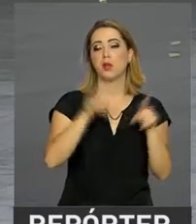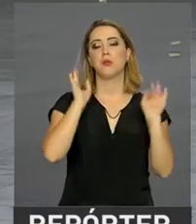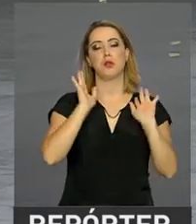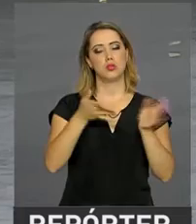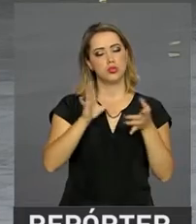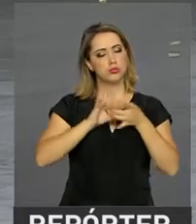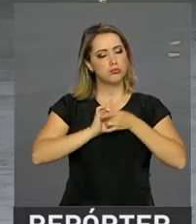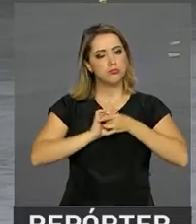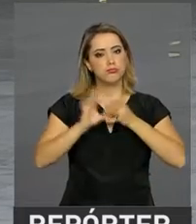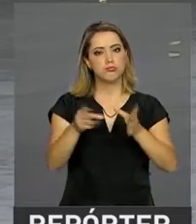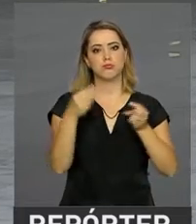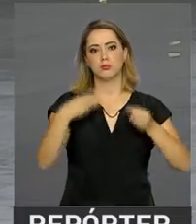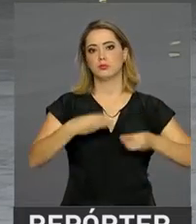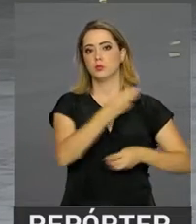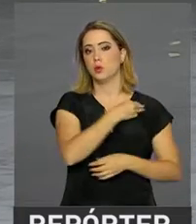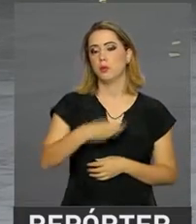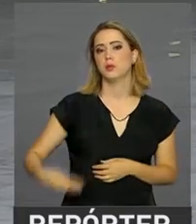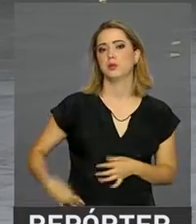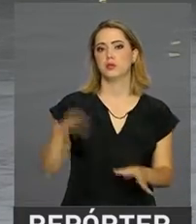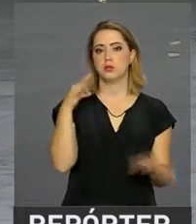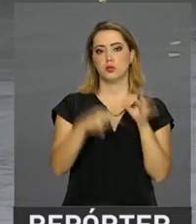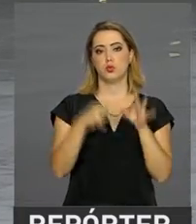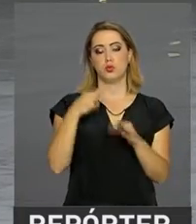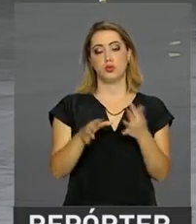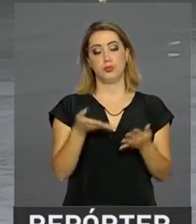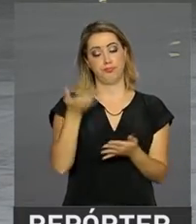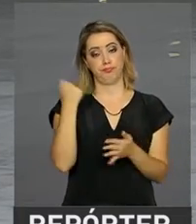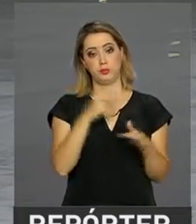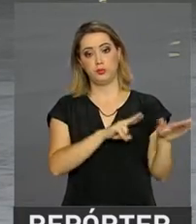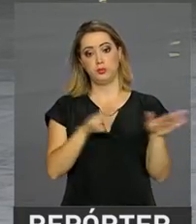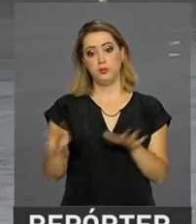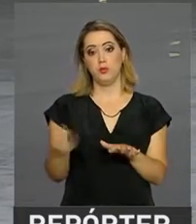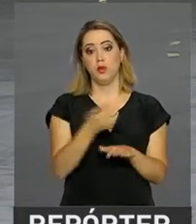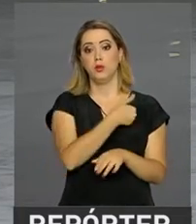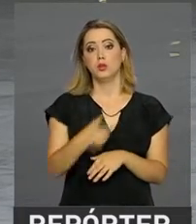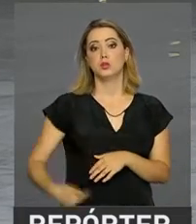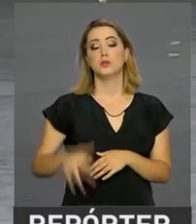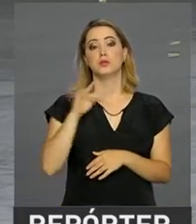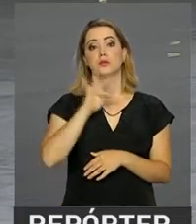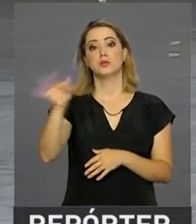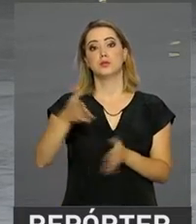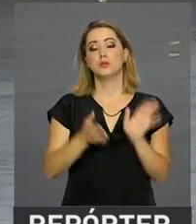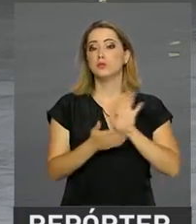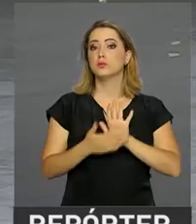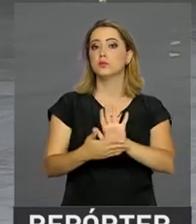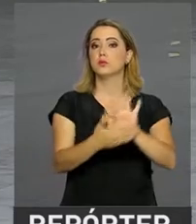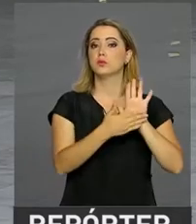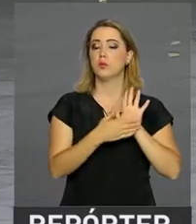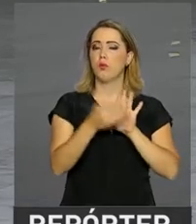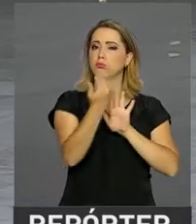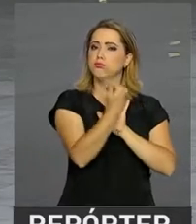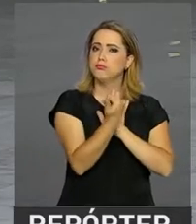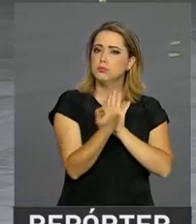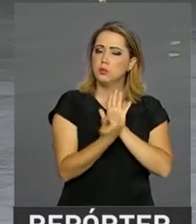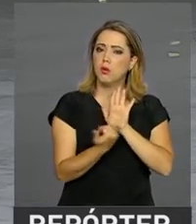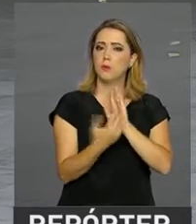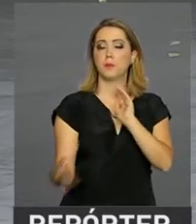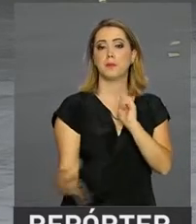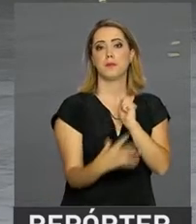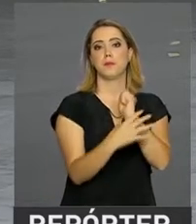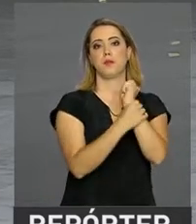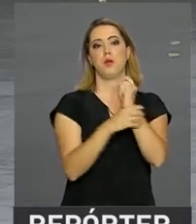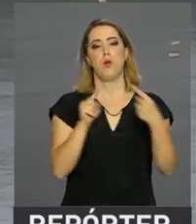alexandre de moraes lembrando que na semana passada o governo federal apresentou o plano nacional de segurança que estabelece